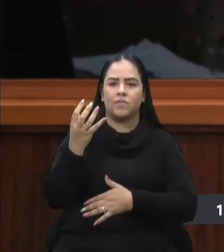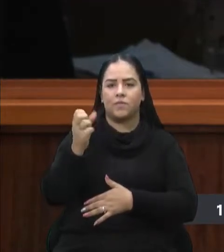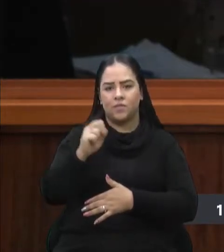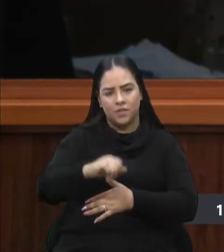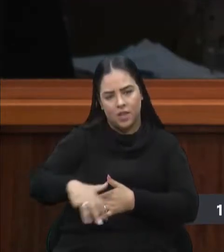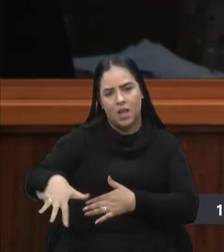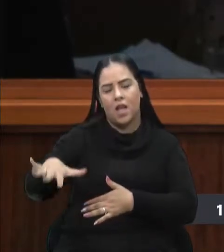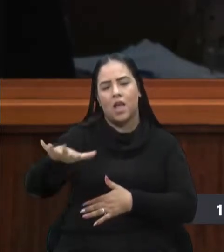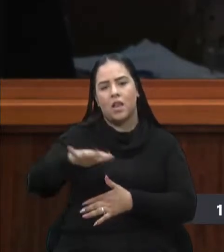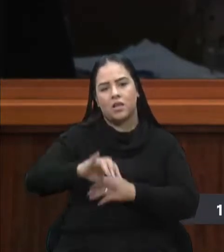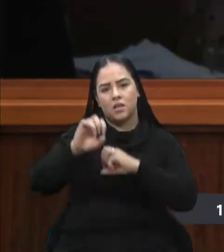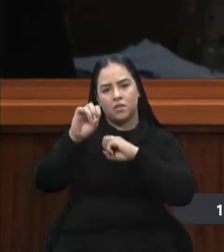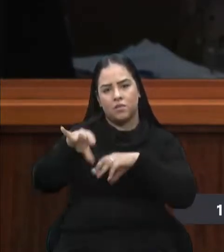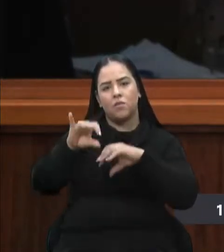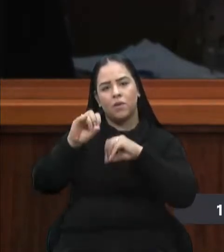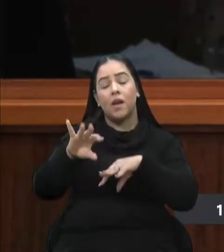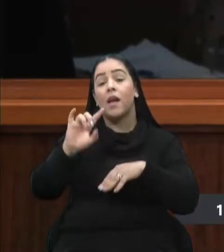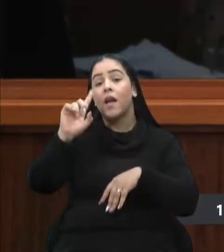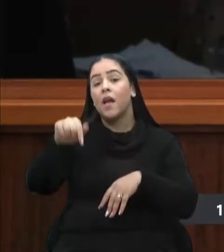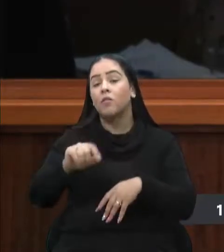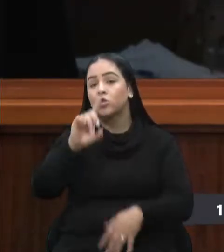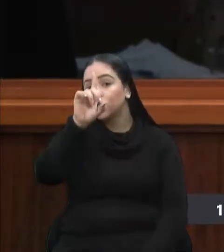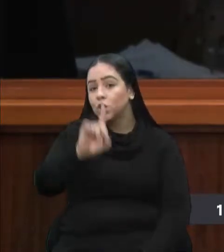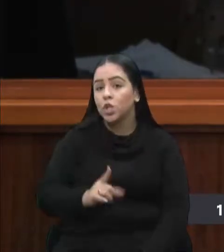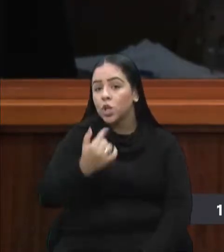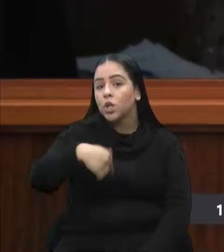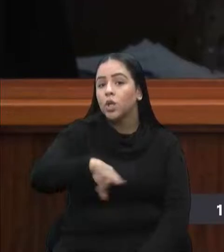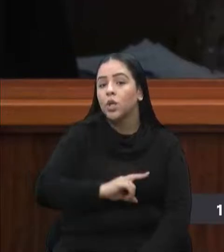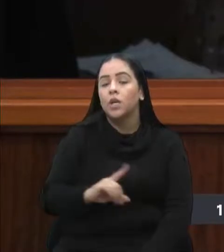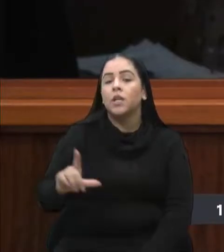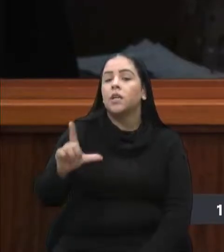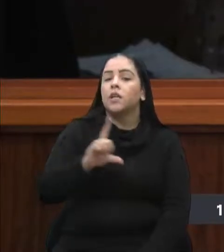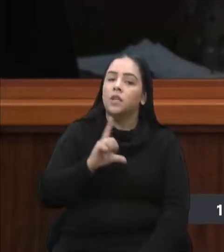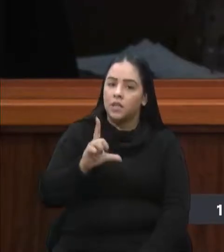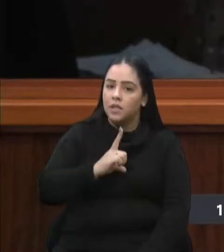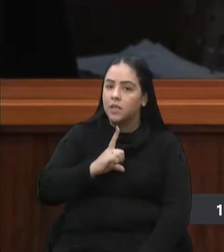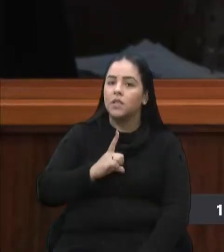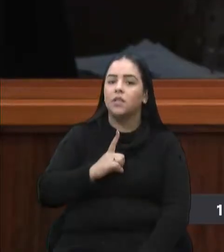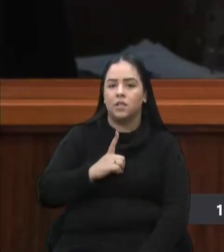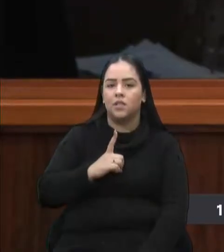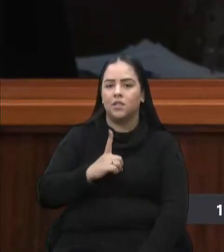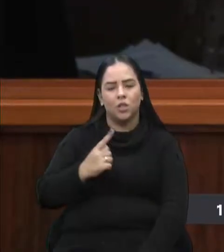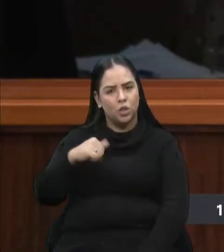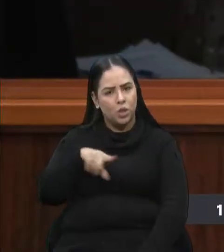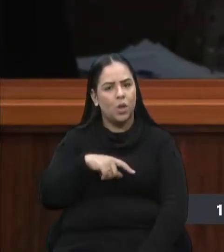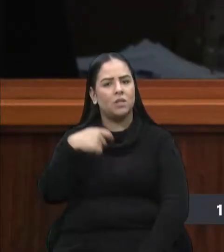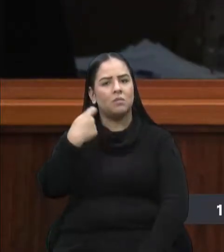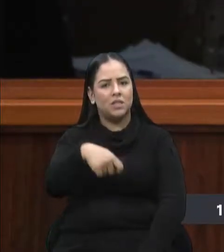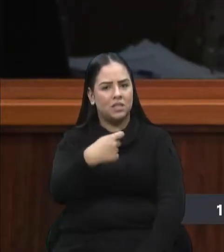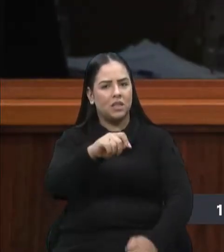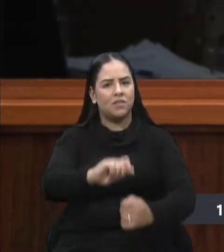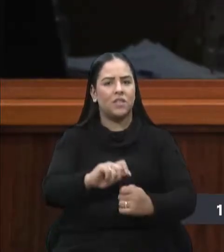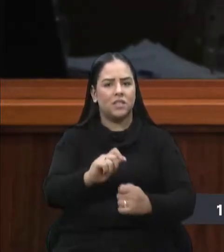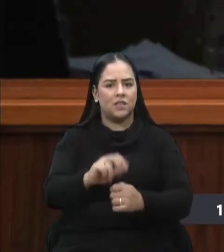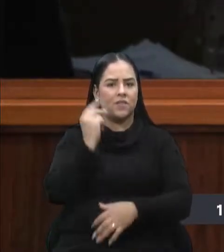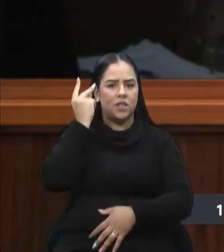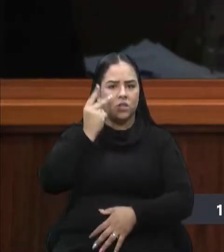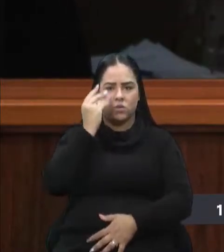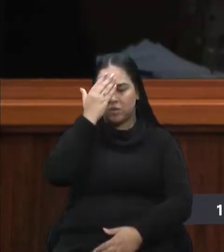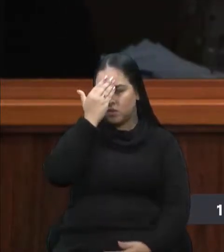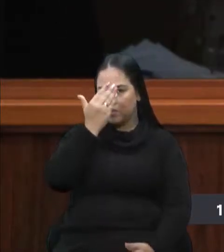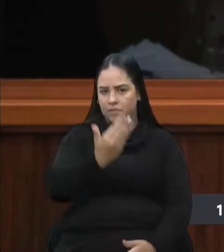educacional, é um direito que nós temos e um dever nosso enquanto vereadores e vereadoras. Muito